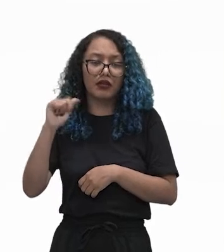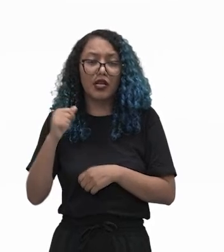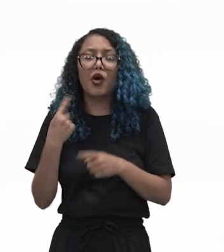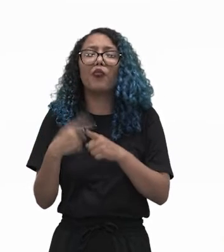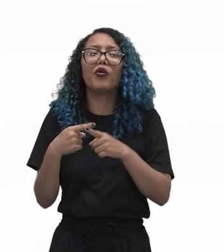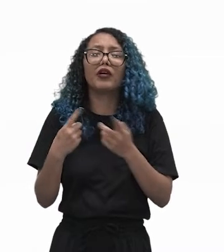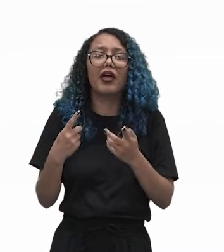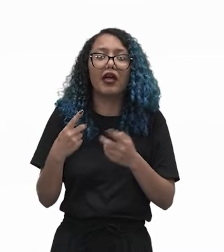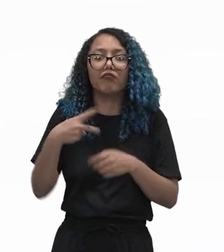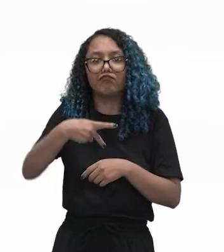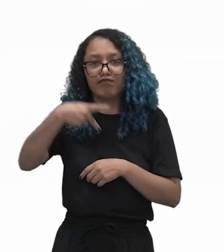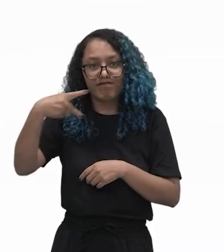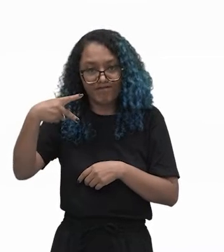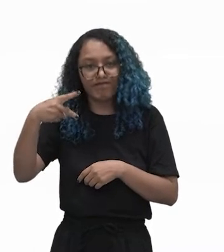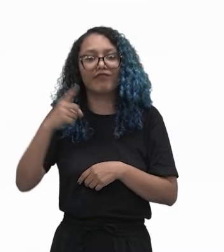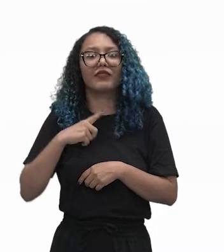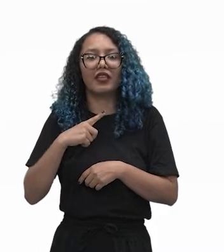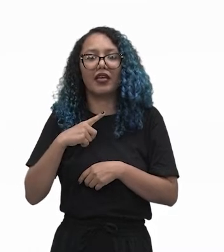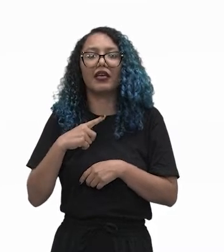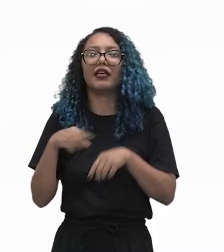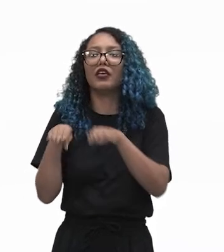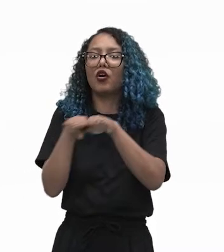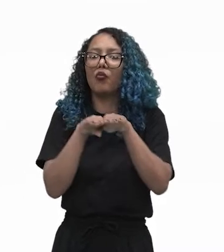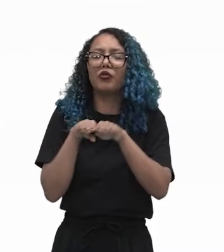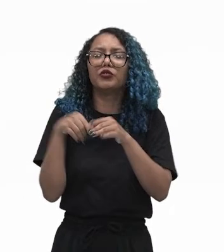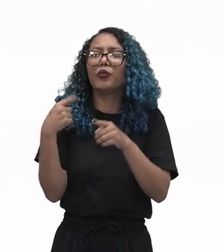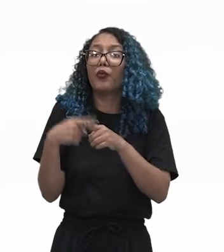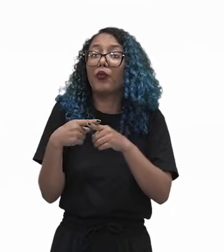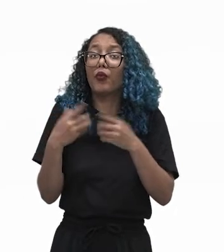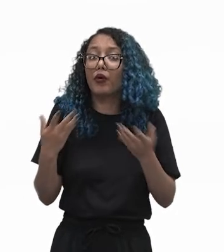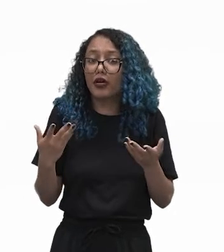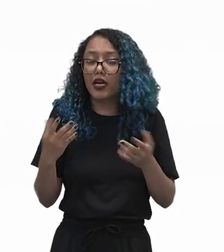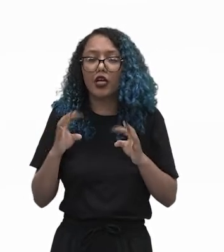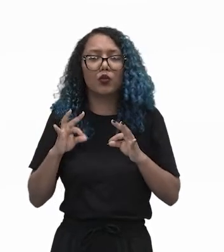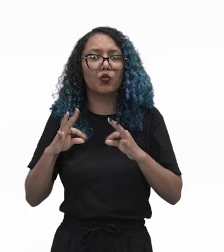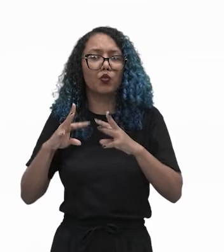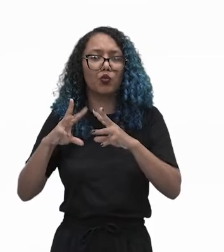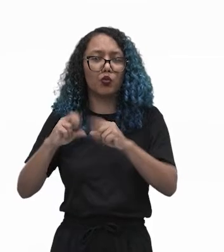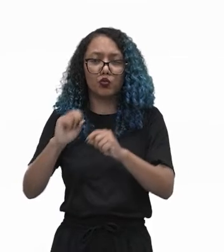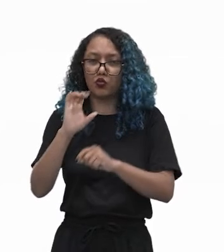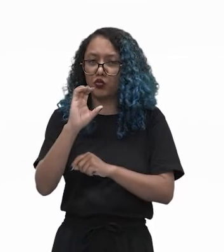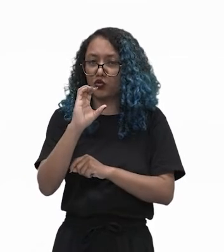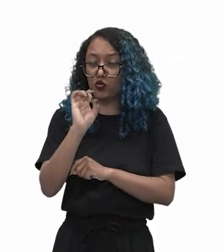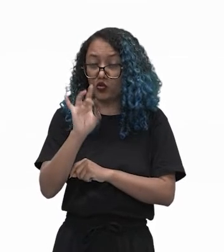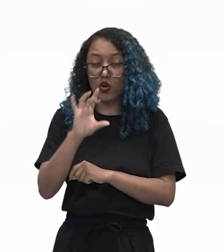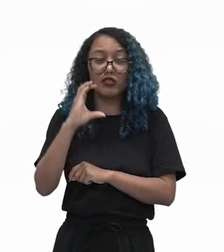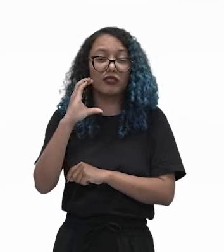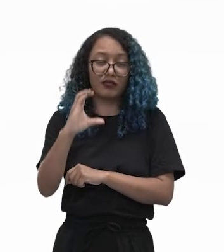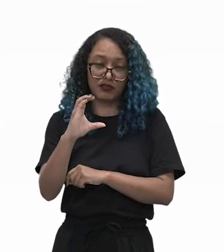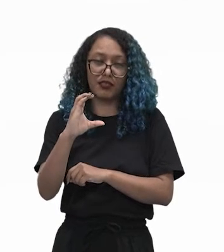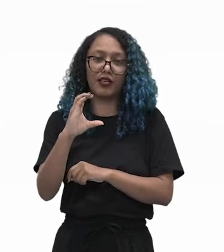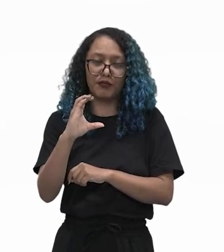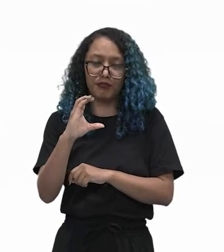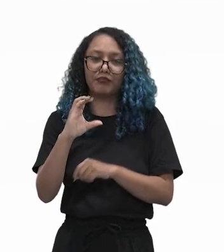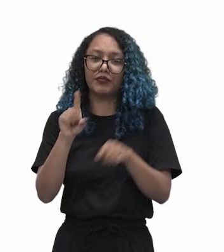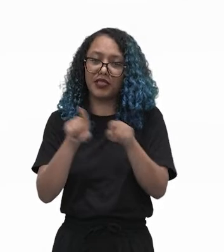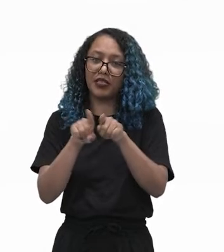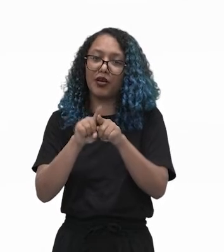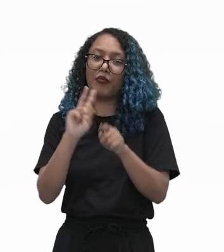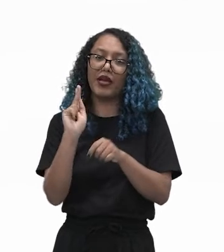ligação dupla, e homogênea, porque ela é uma cadeia feita somente com carbonos